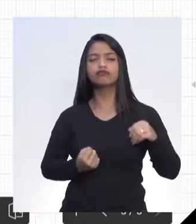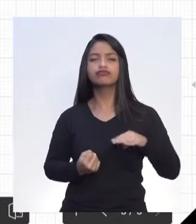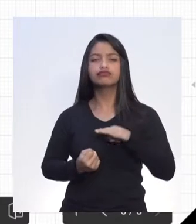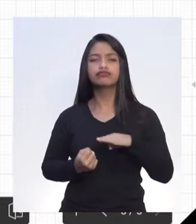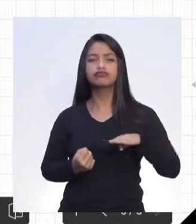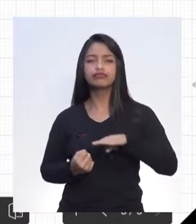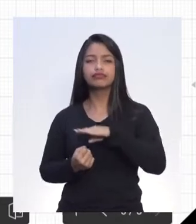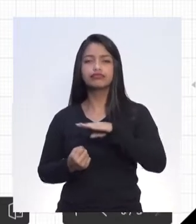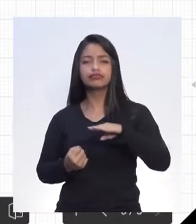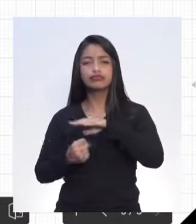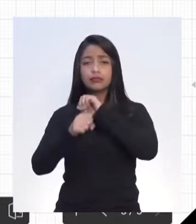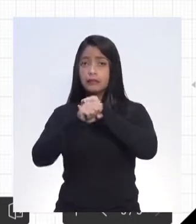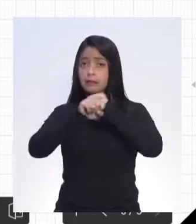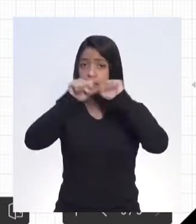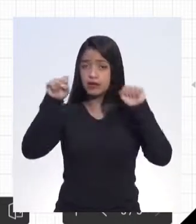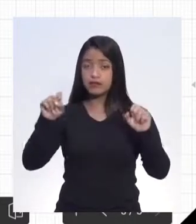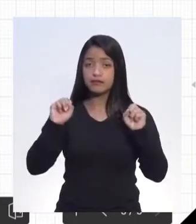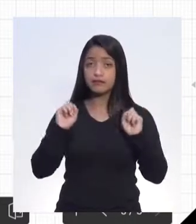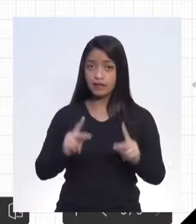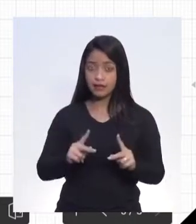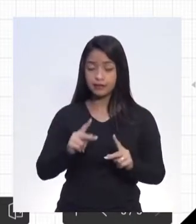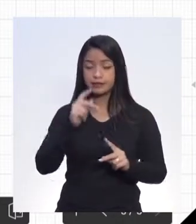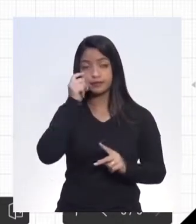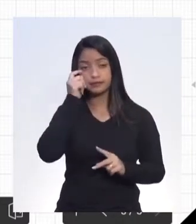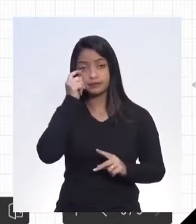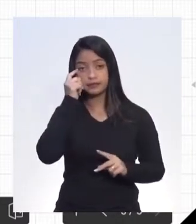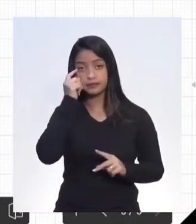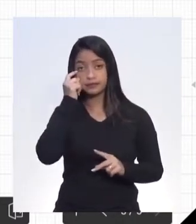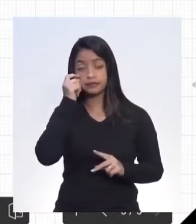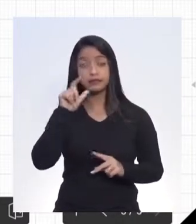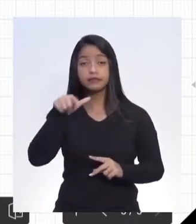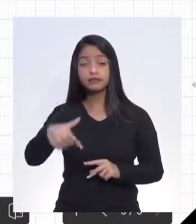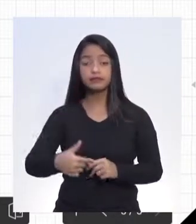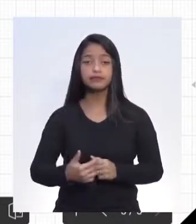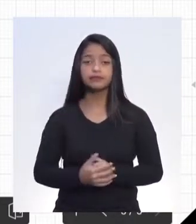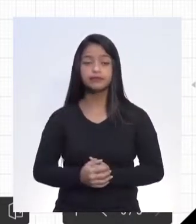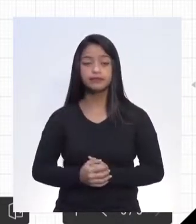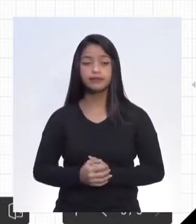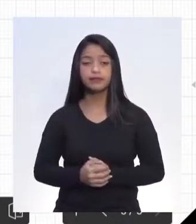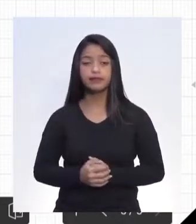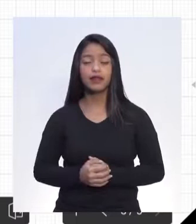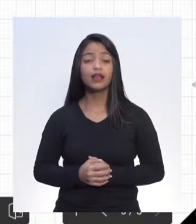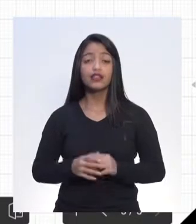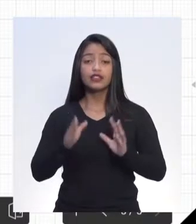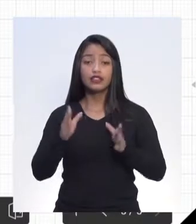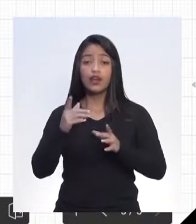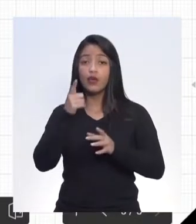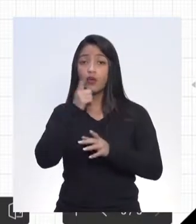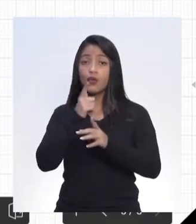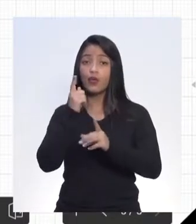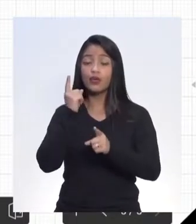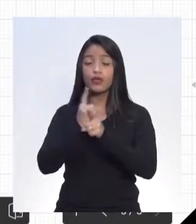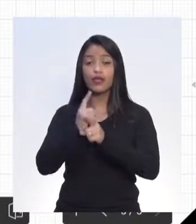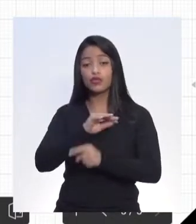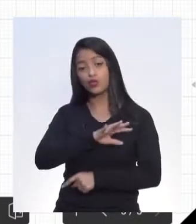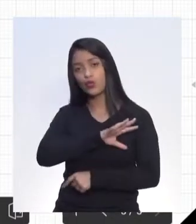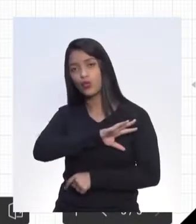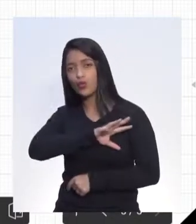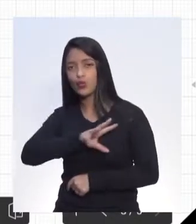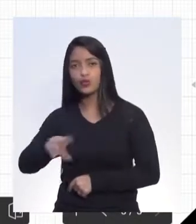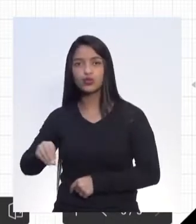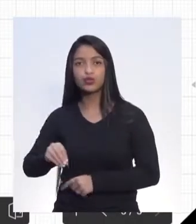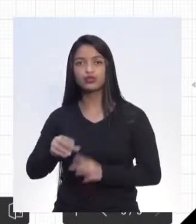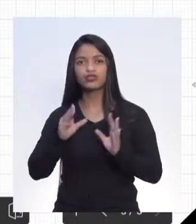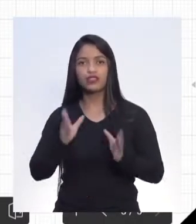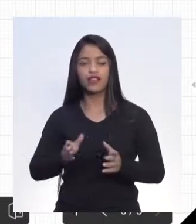parte da manhã. Tudo bem? Aí, na sequência, o que a gente sabe? Ó, já encontramos o todo aqui. Ó. Então, a viagem dele, a gente